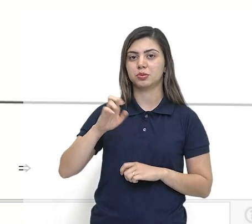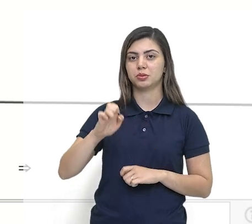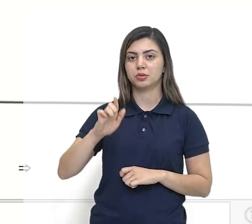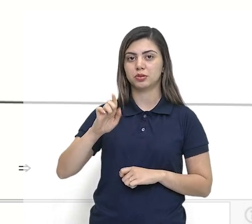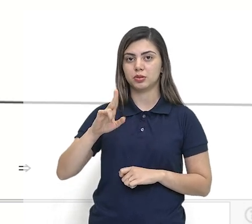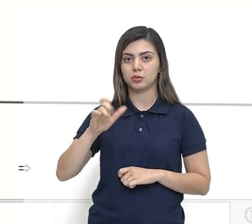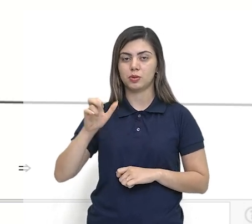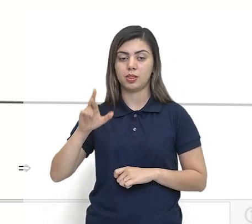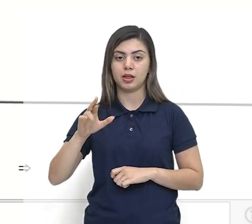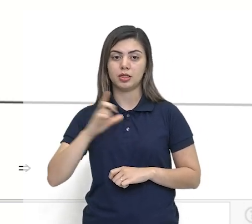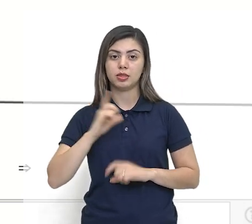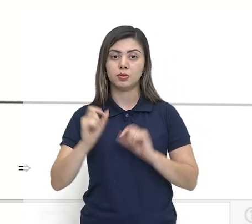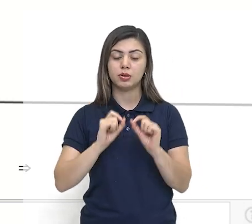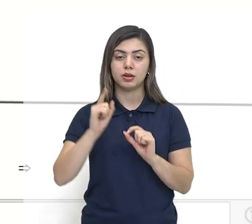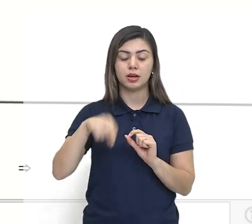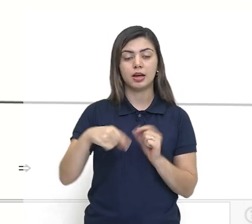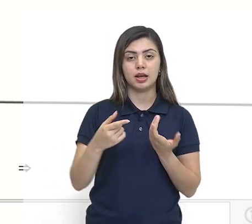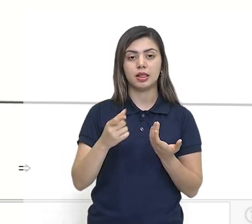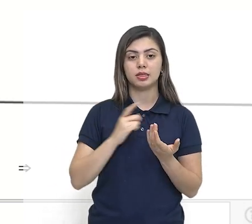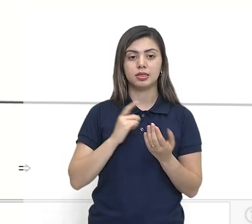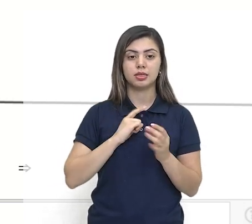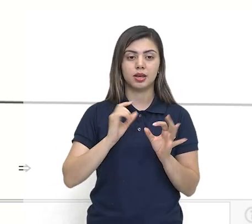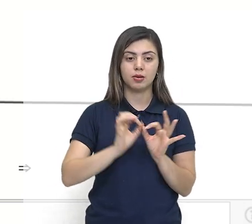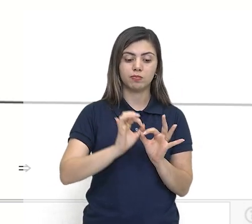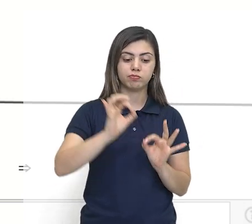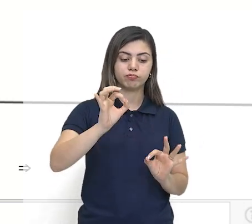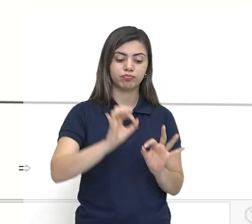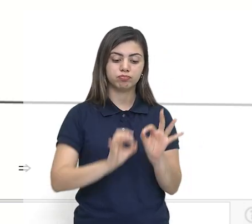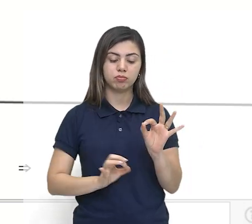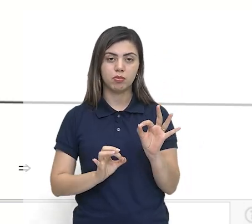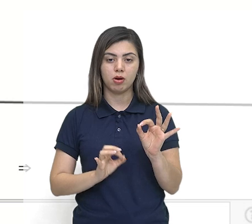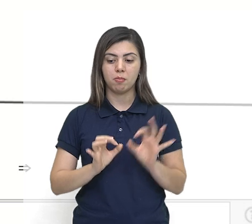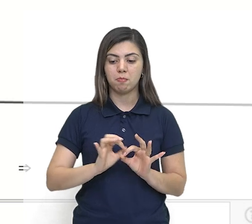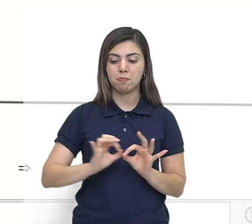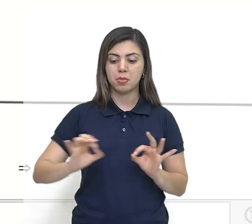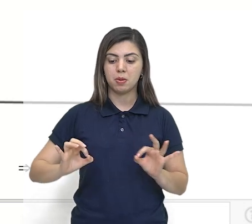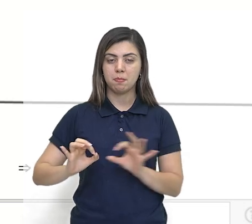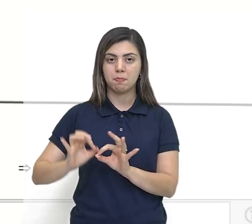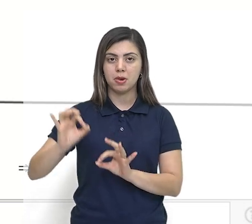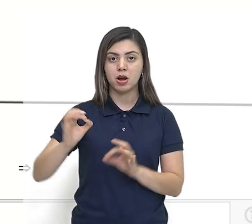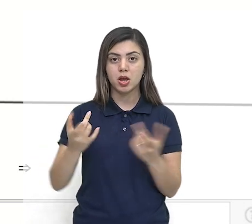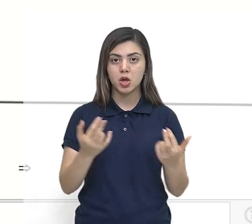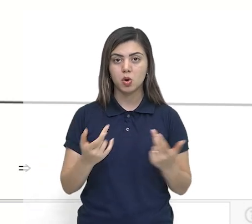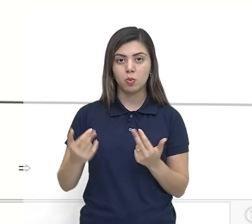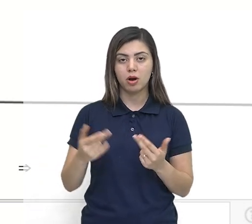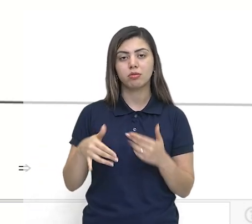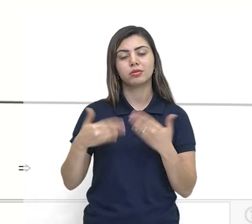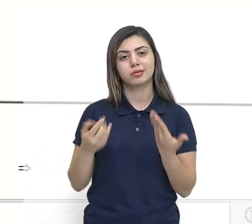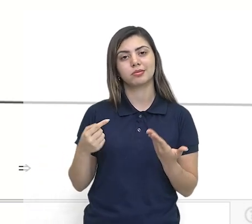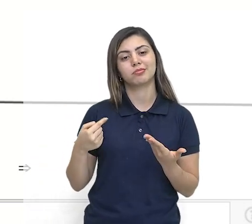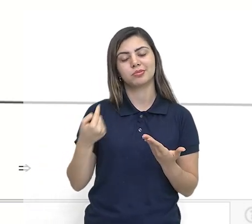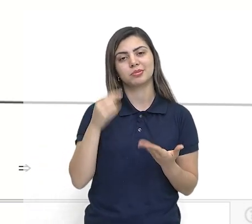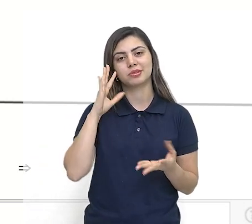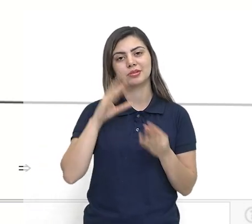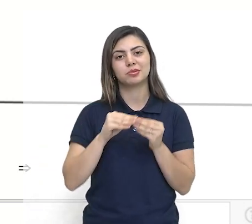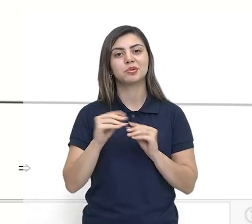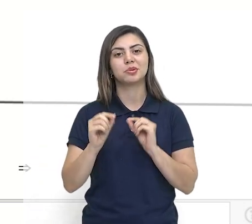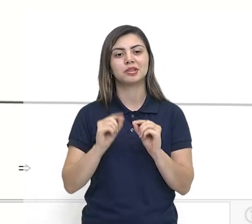Ele possui lados iguais e necessariamente vai possuir ângulos